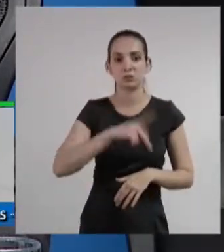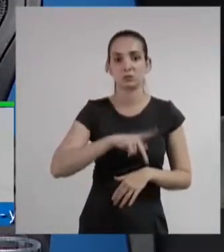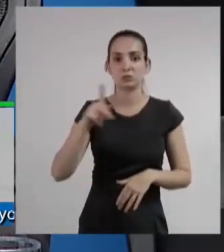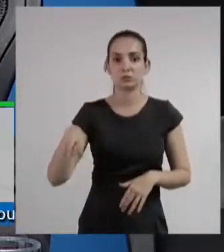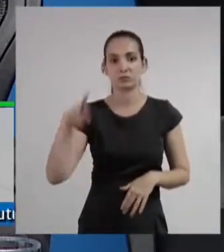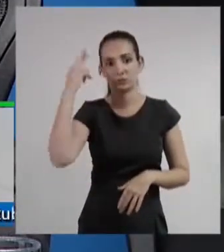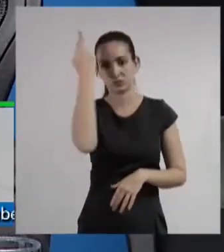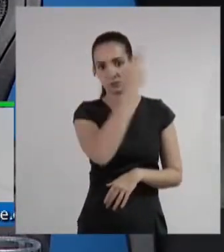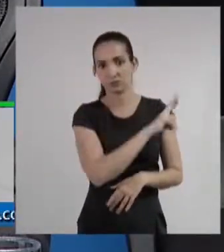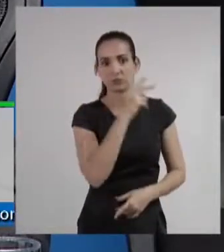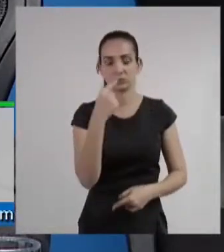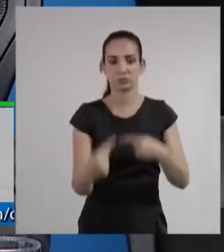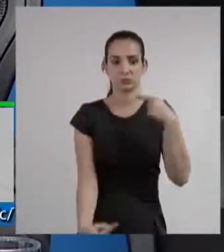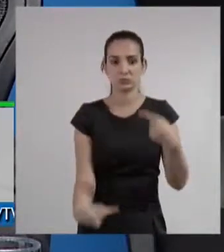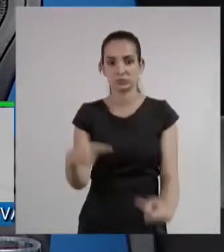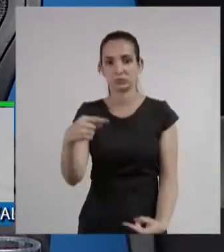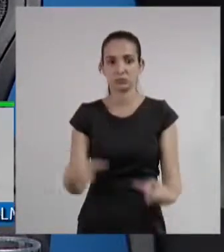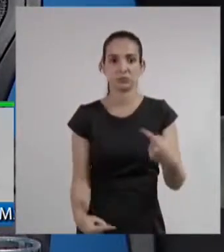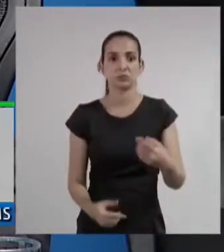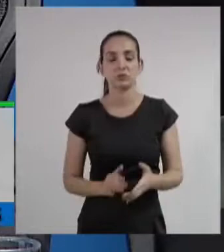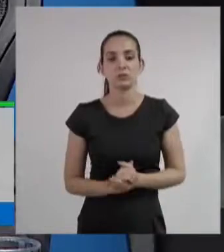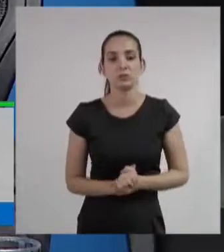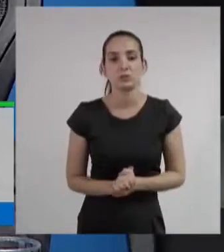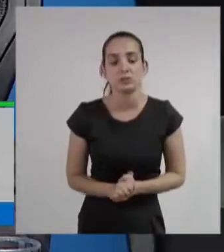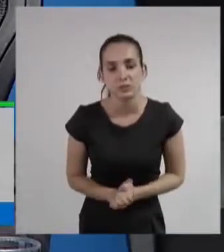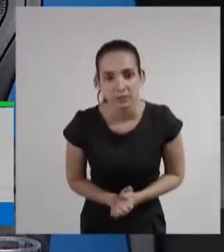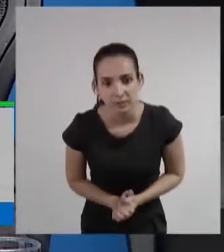Está em discussão. Senhor presidente.